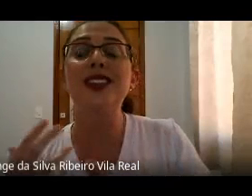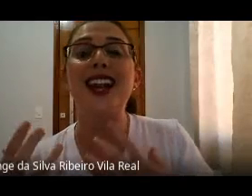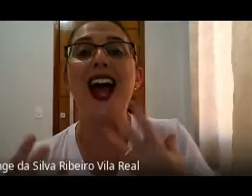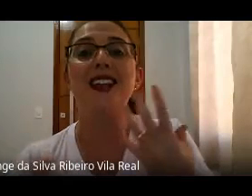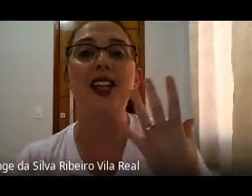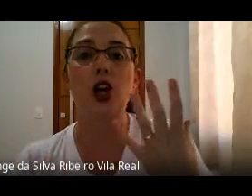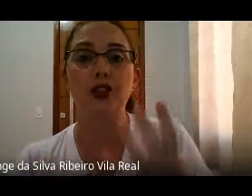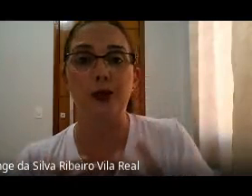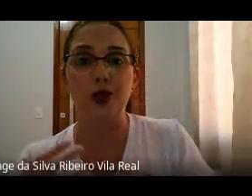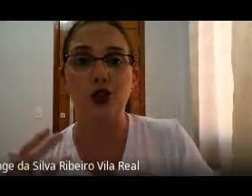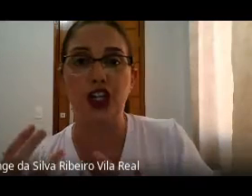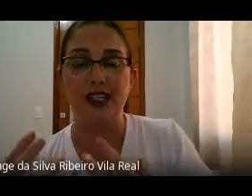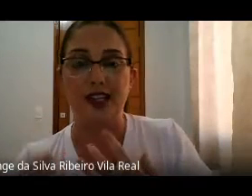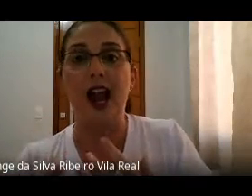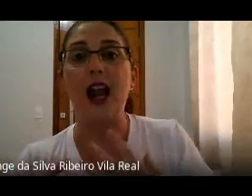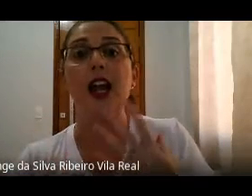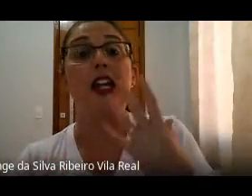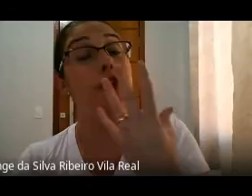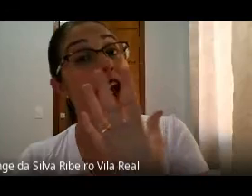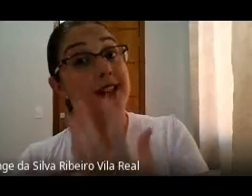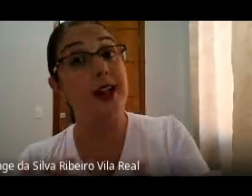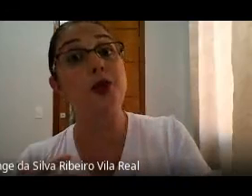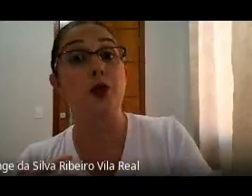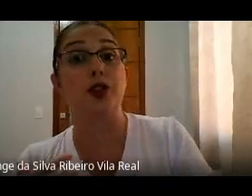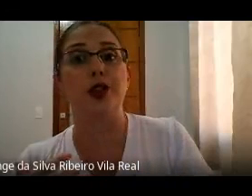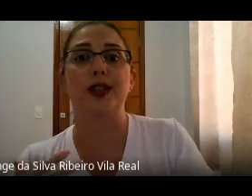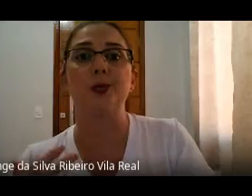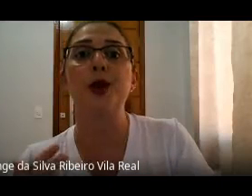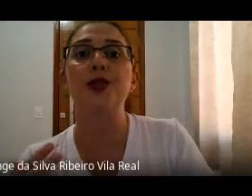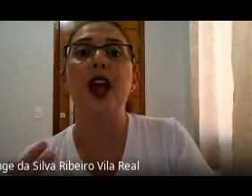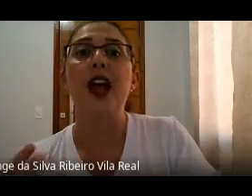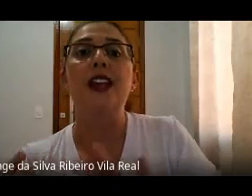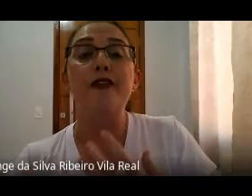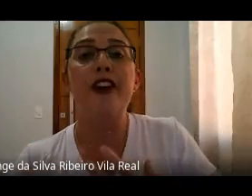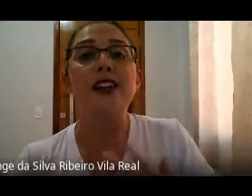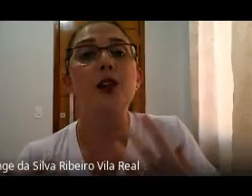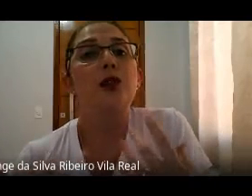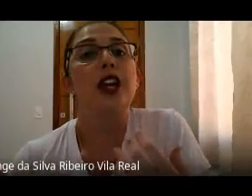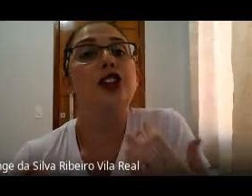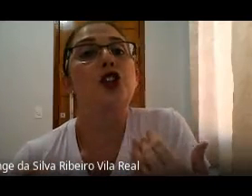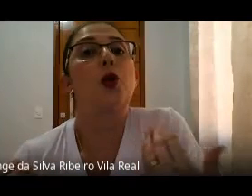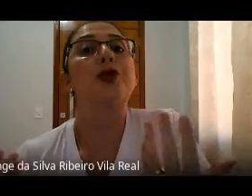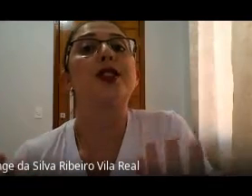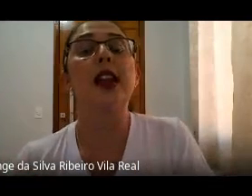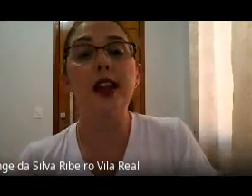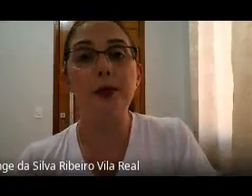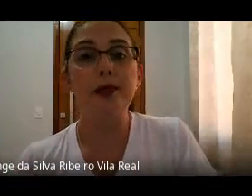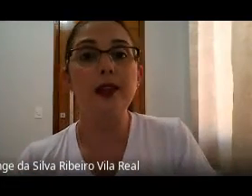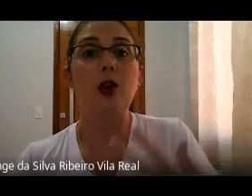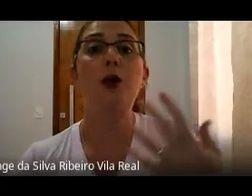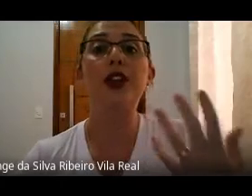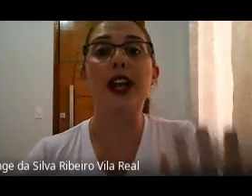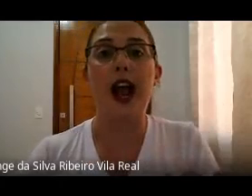são sinais que nós vamos utilizar, que fazemos com as nossas mãos, que fazem com que a gente